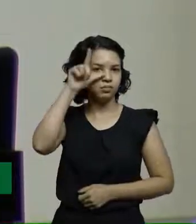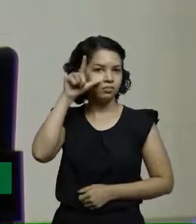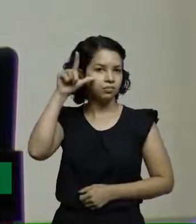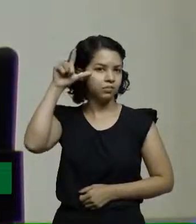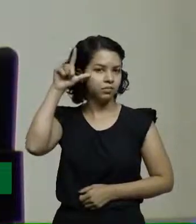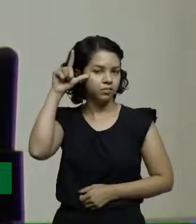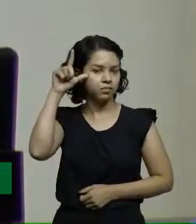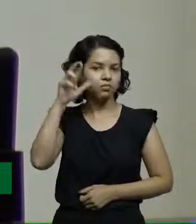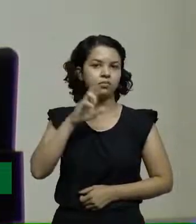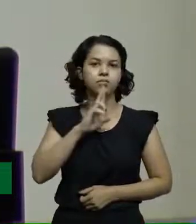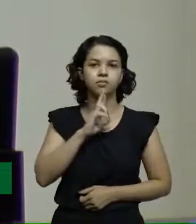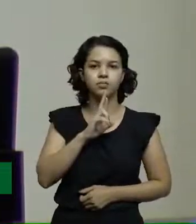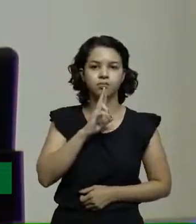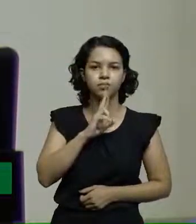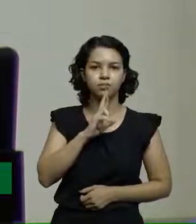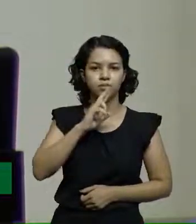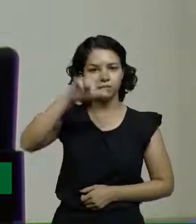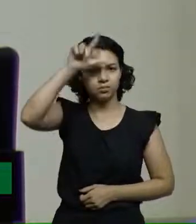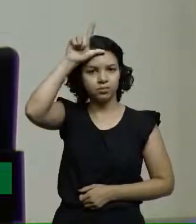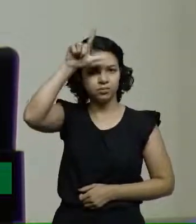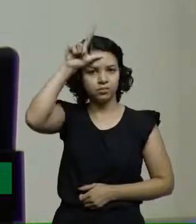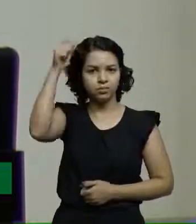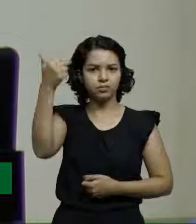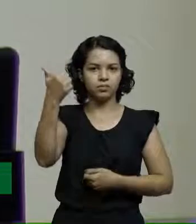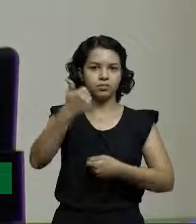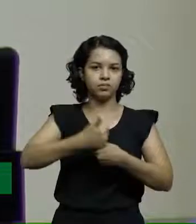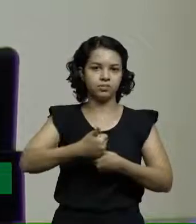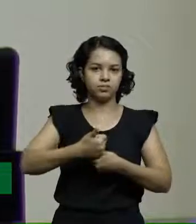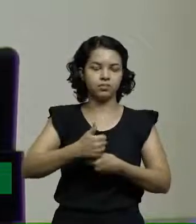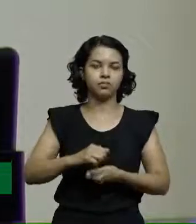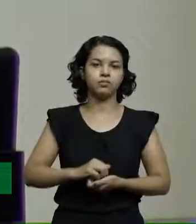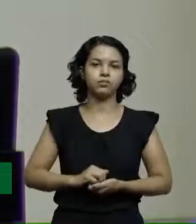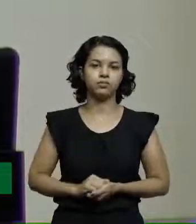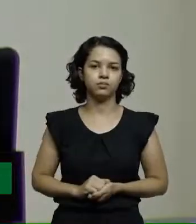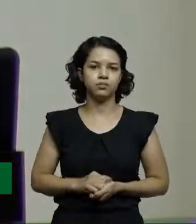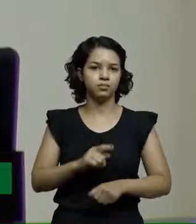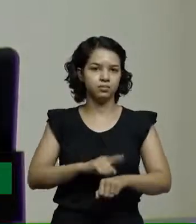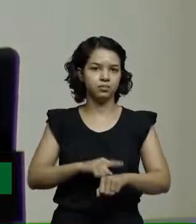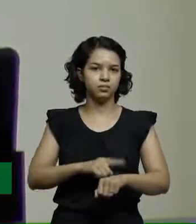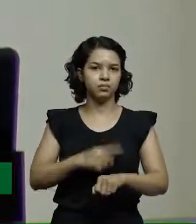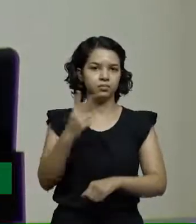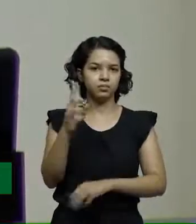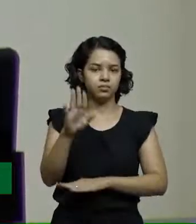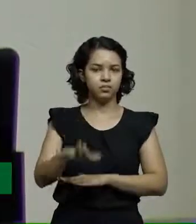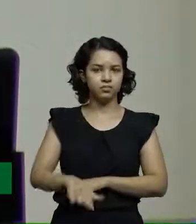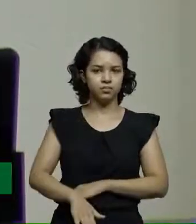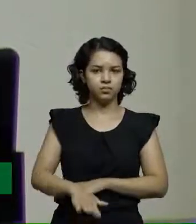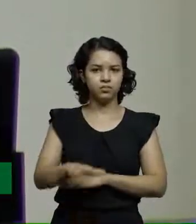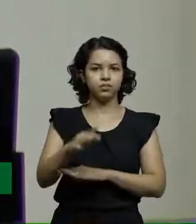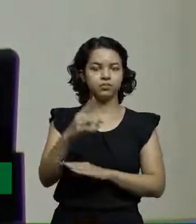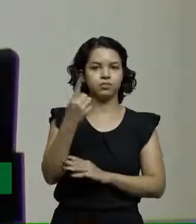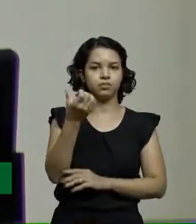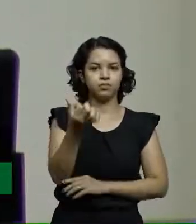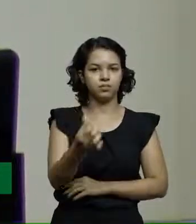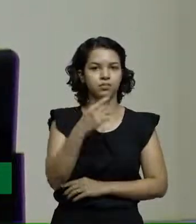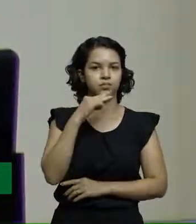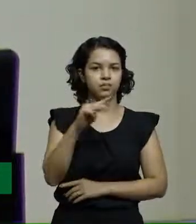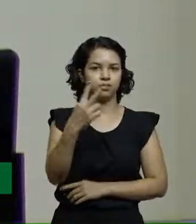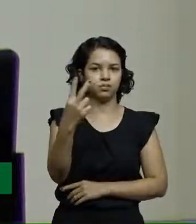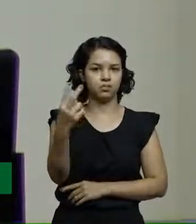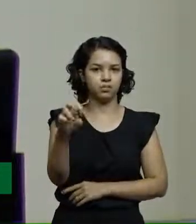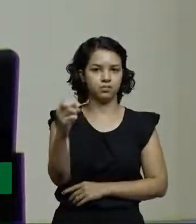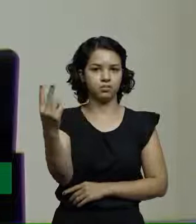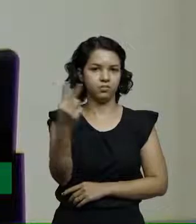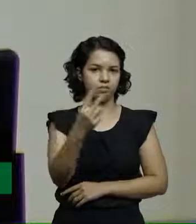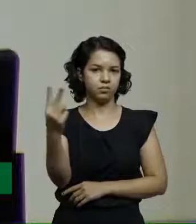Rodrigo Minotto e Sargento Lima Adoc. Às 14 horas do dia 16 de março de 2022,